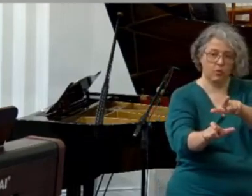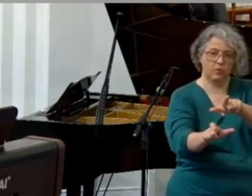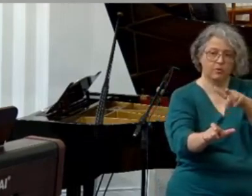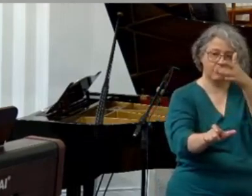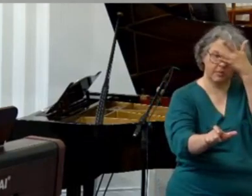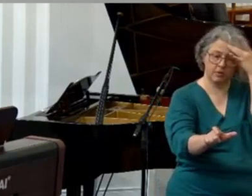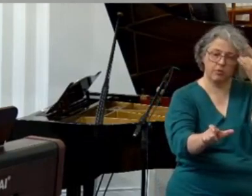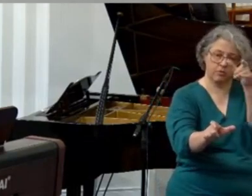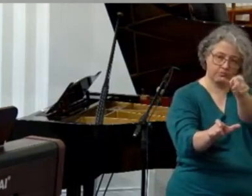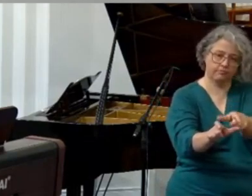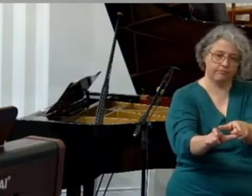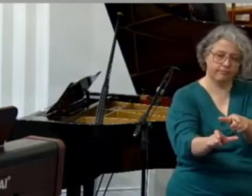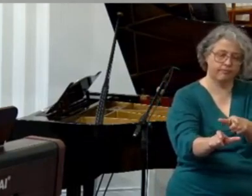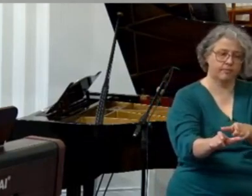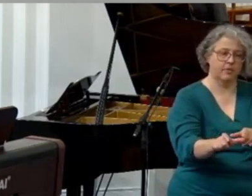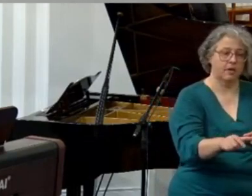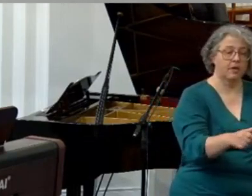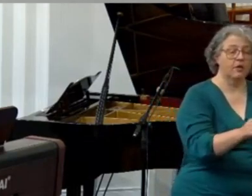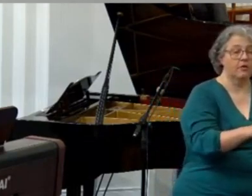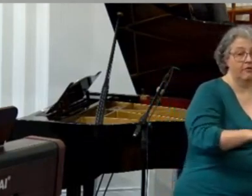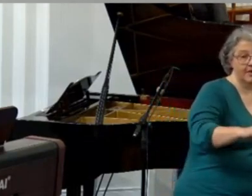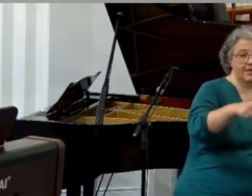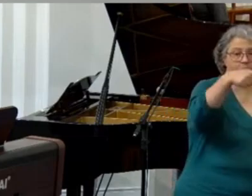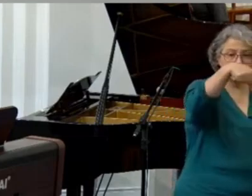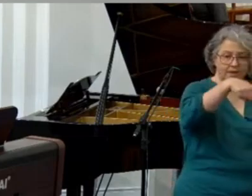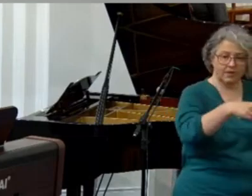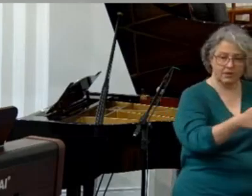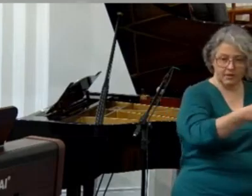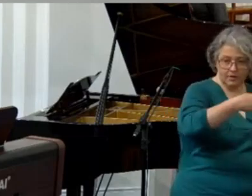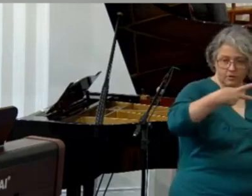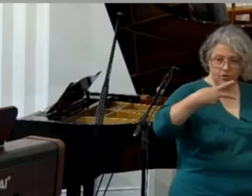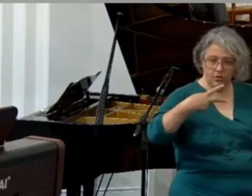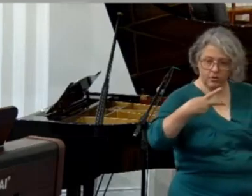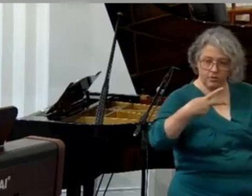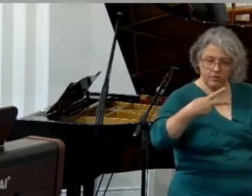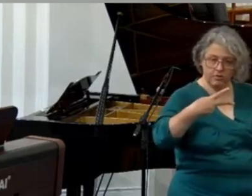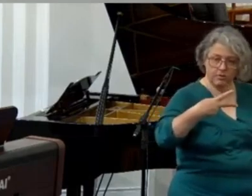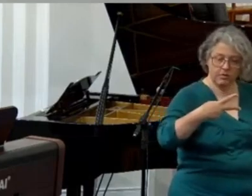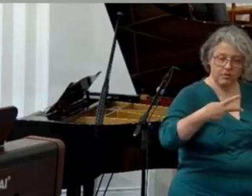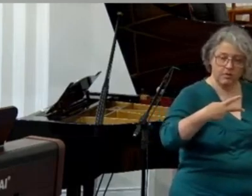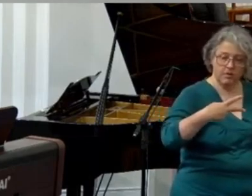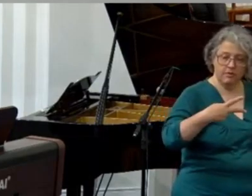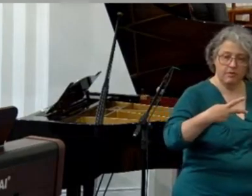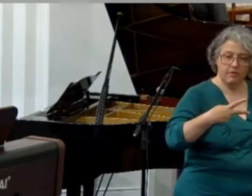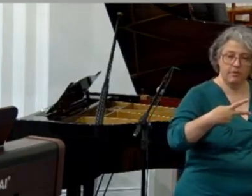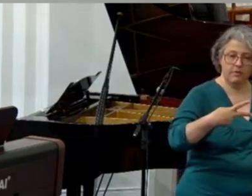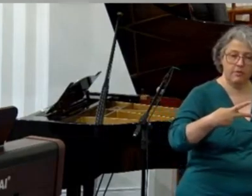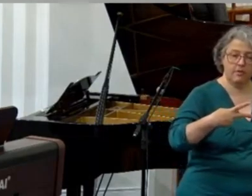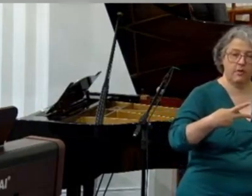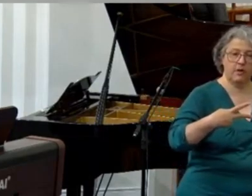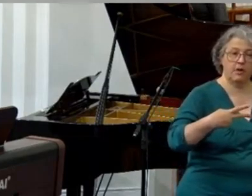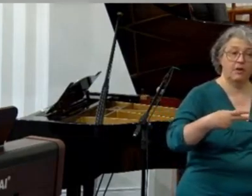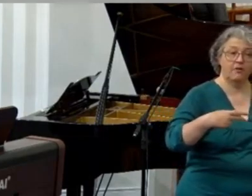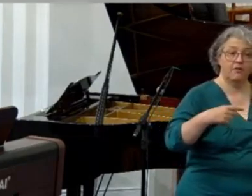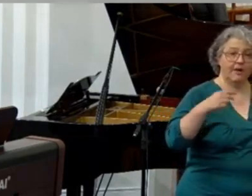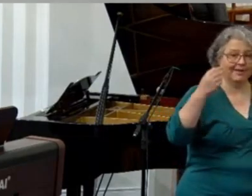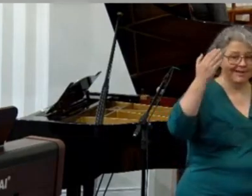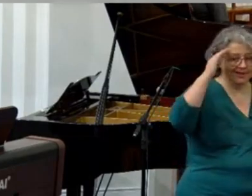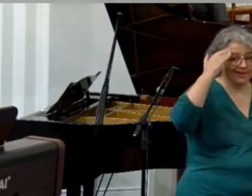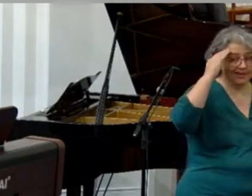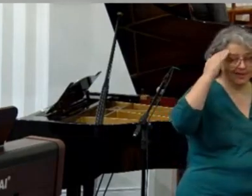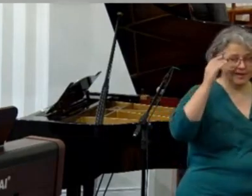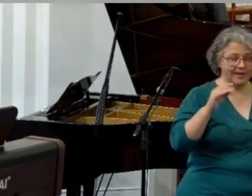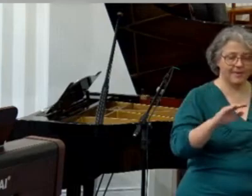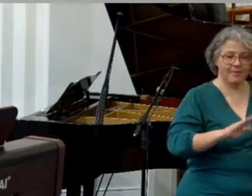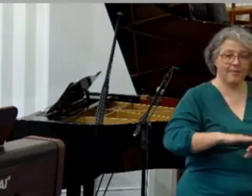Os versículos de 7 até o versículo de número 12 nos darão uma visão maior